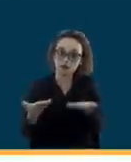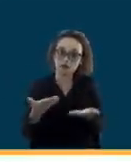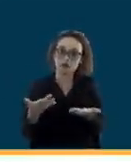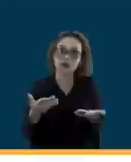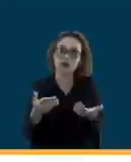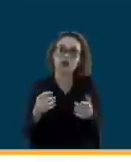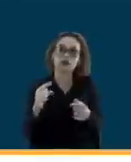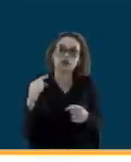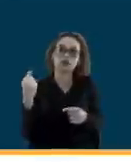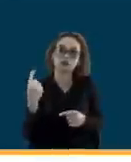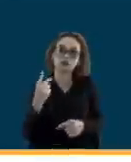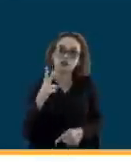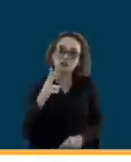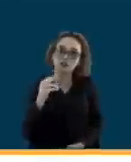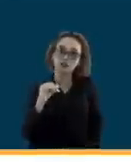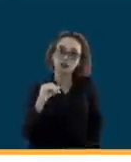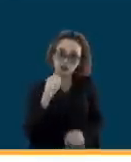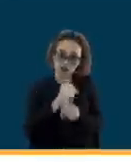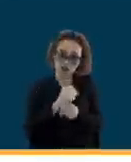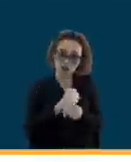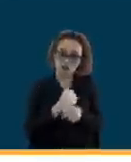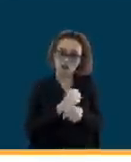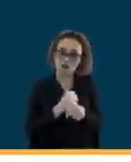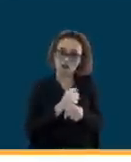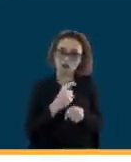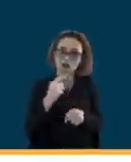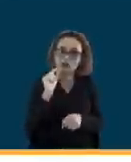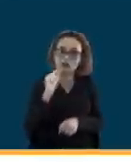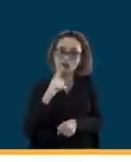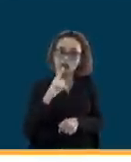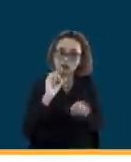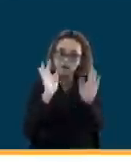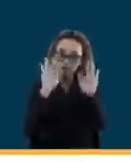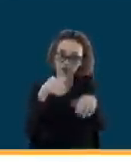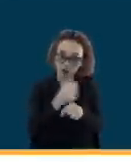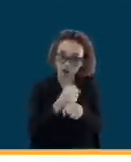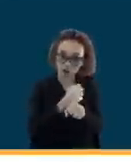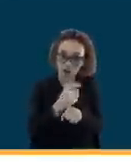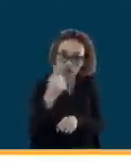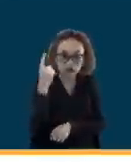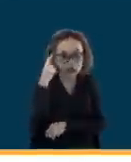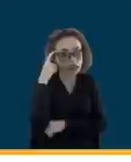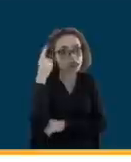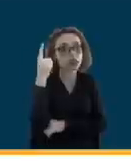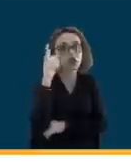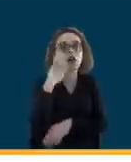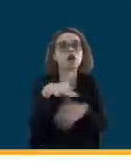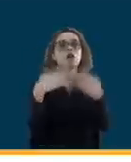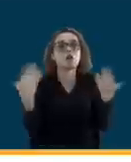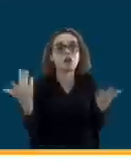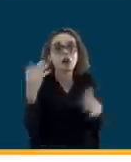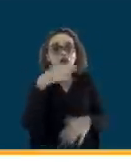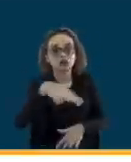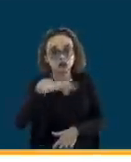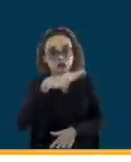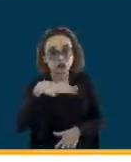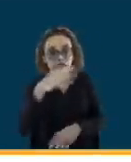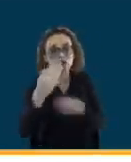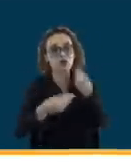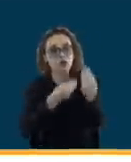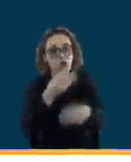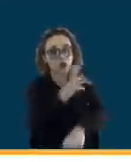sair aí no final desse ano com uma ideia de que espaços, como que a cultura se movimenta,